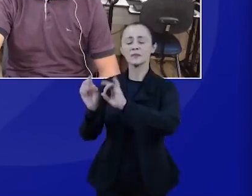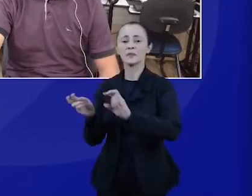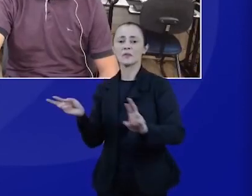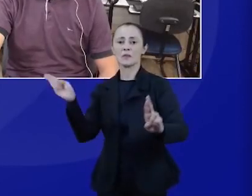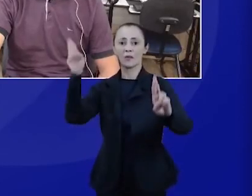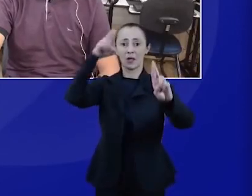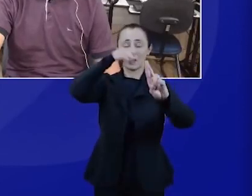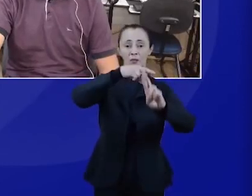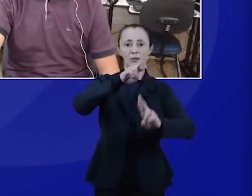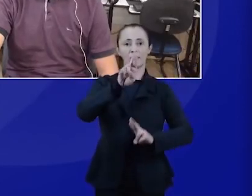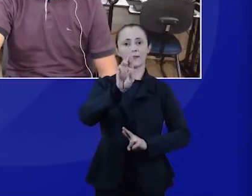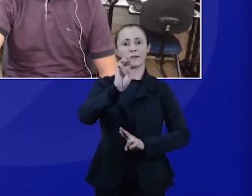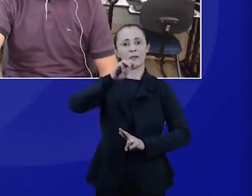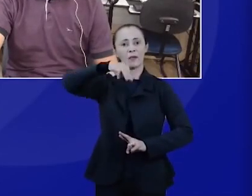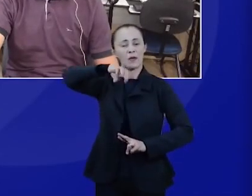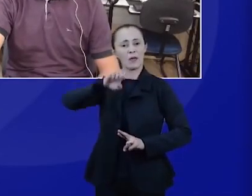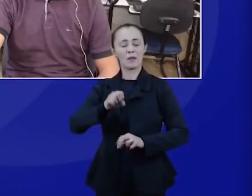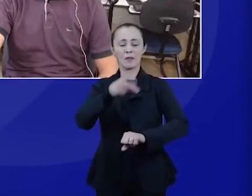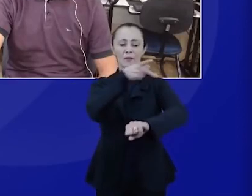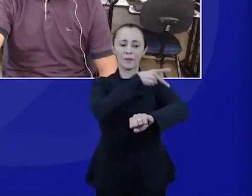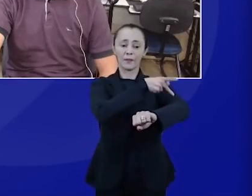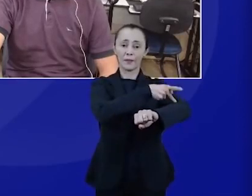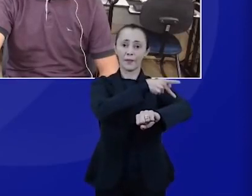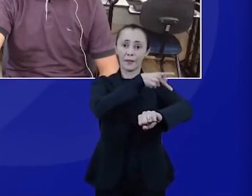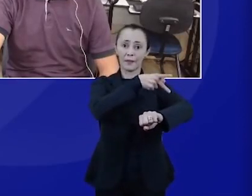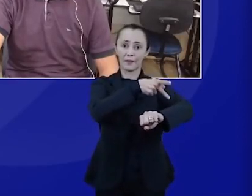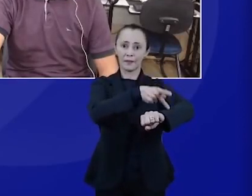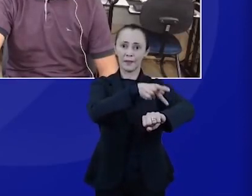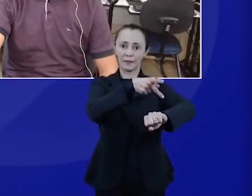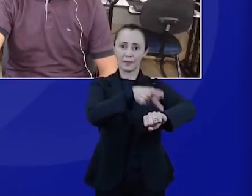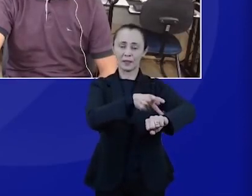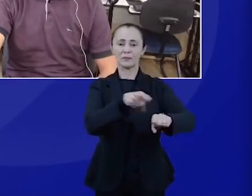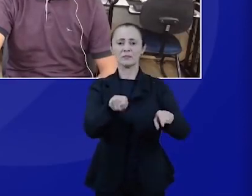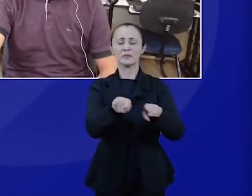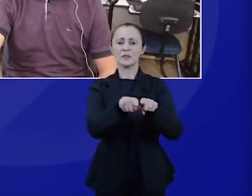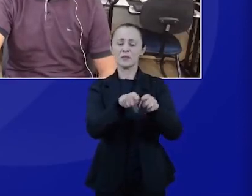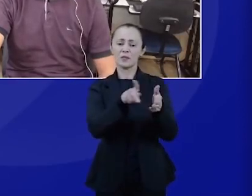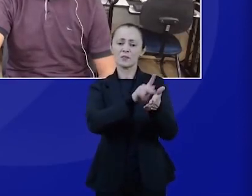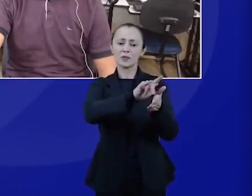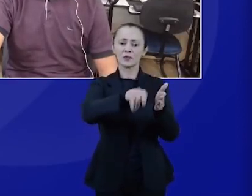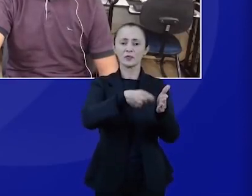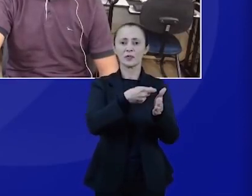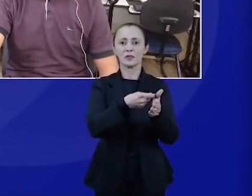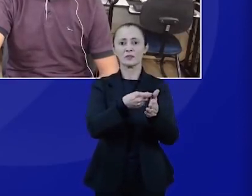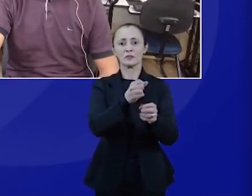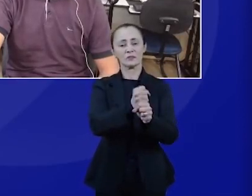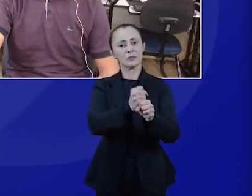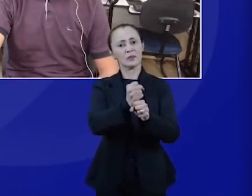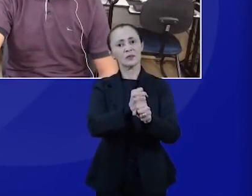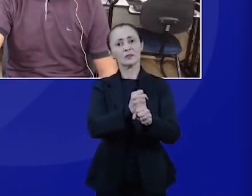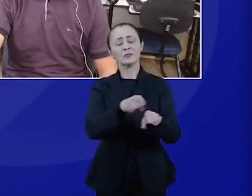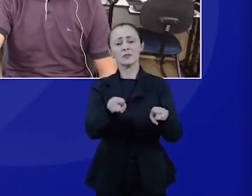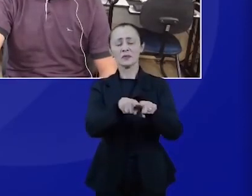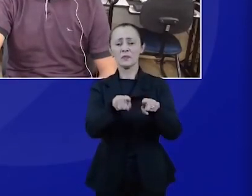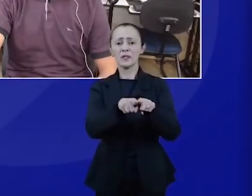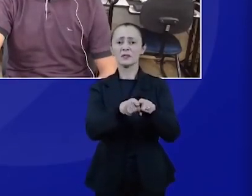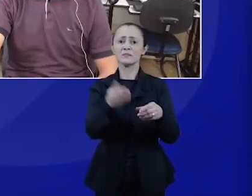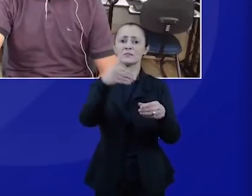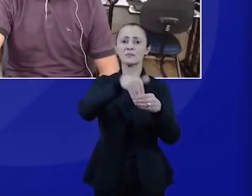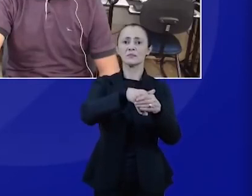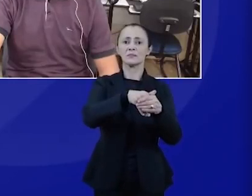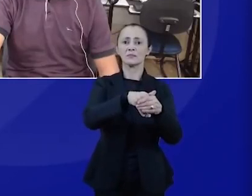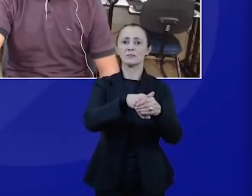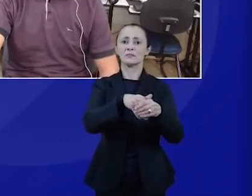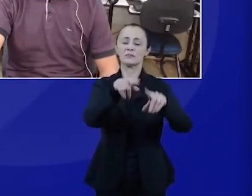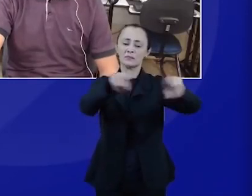curricular da REME, do projeto político pedagógico, do plano anual e o plano de aula. E o último tópico, que é o tópico E, que é o